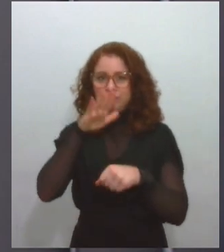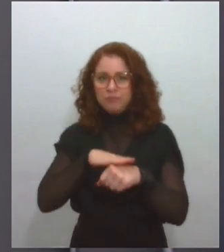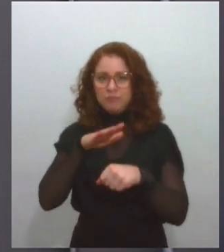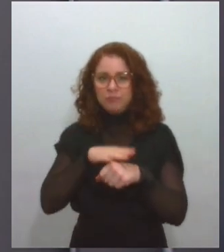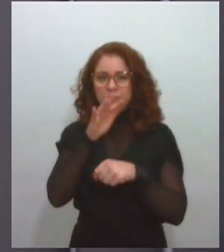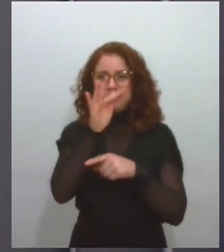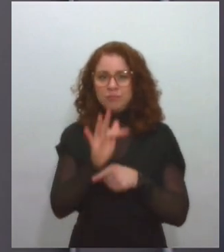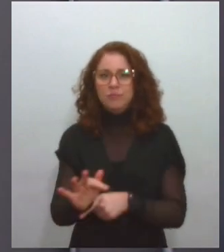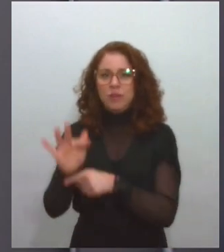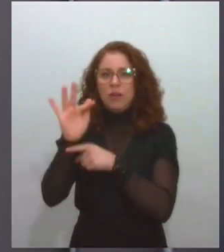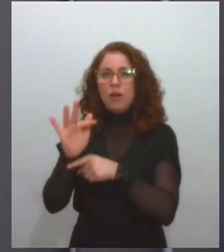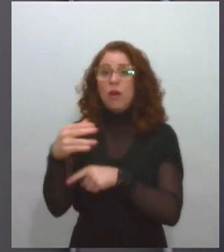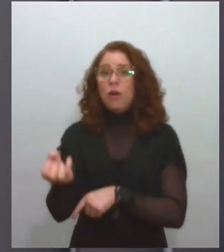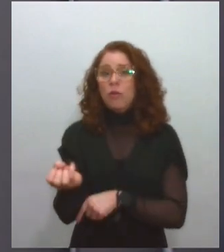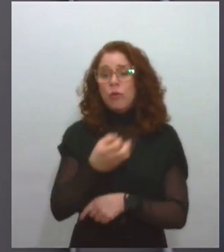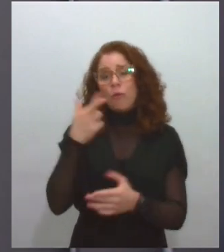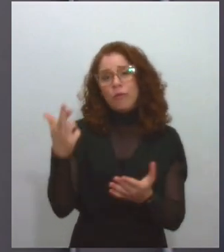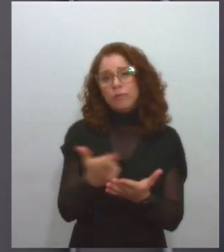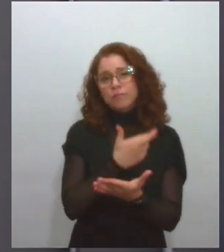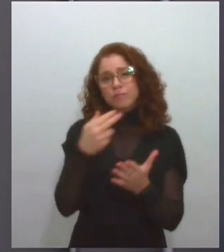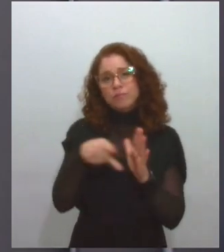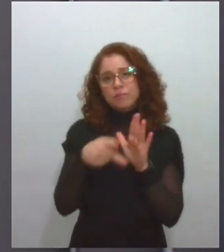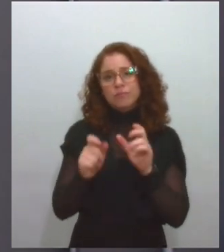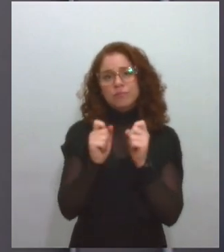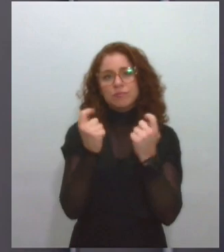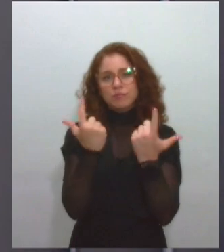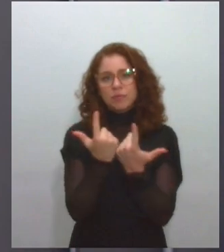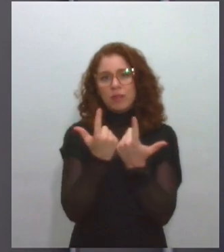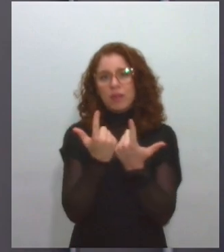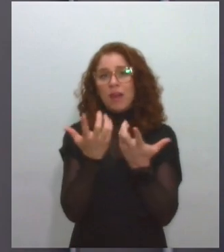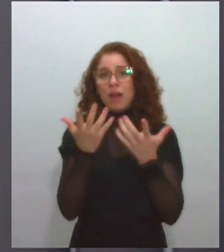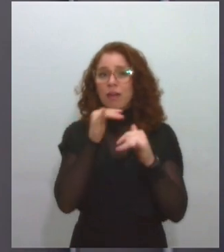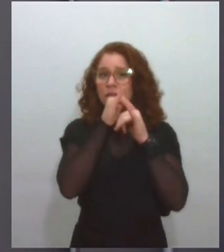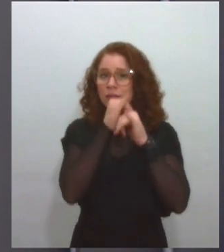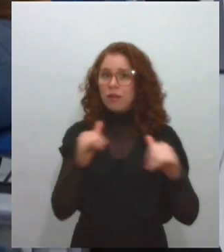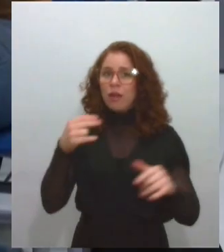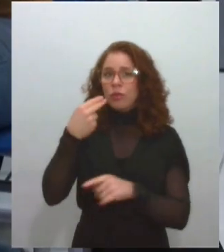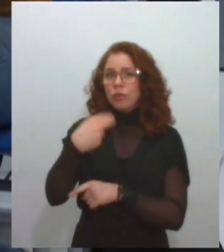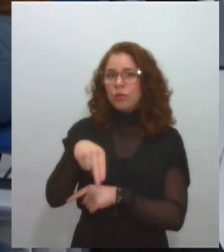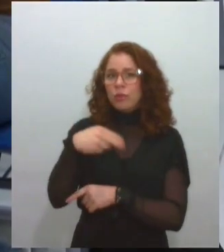do Povo tem publicação prevista para novembro deste ano.